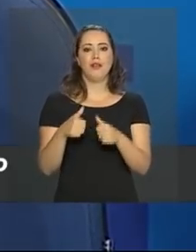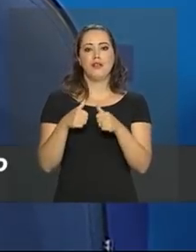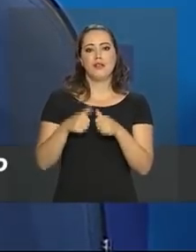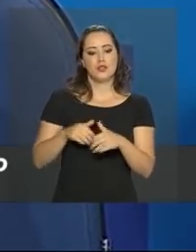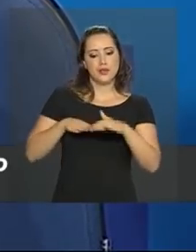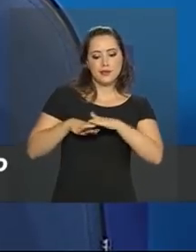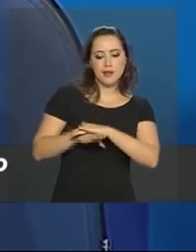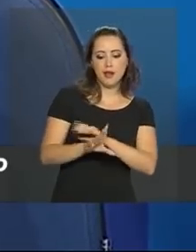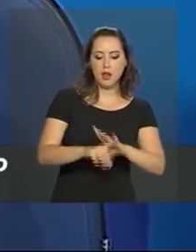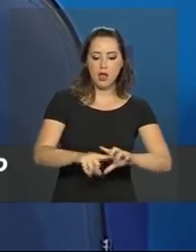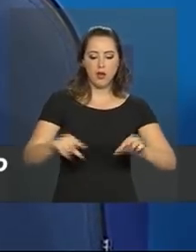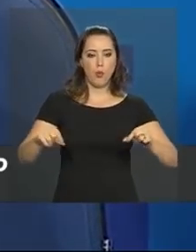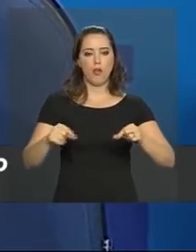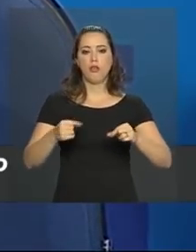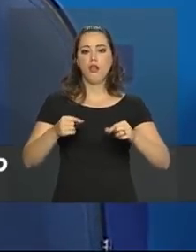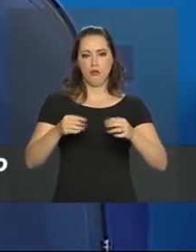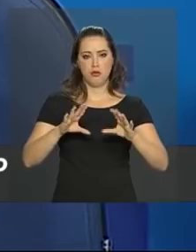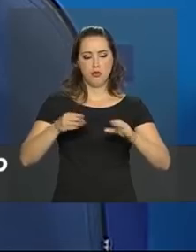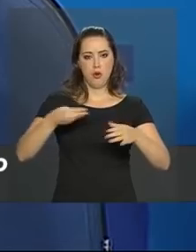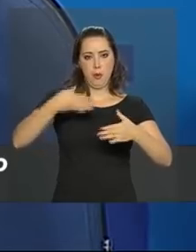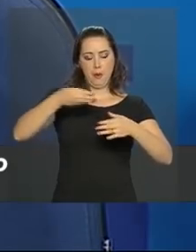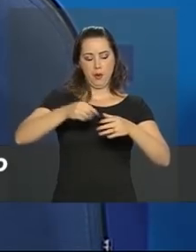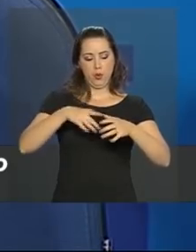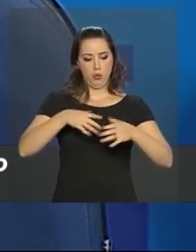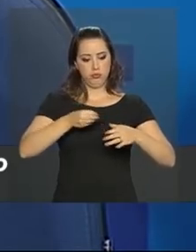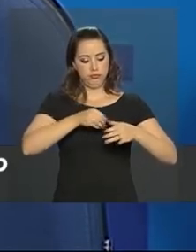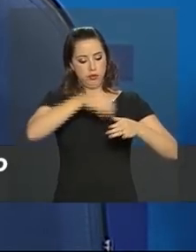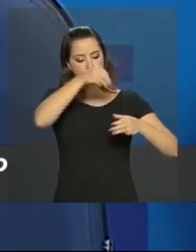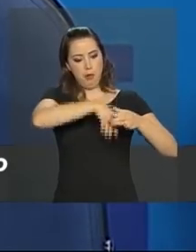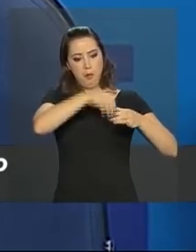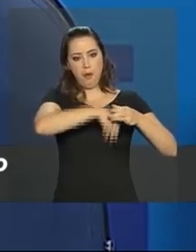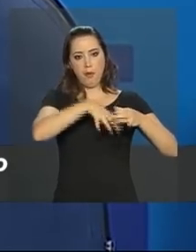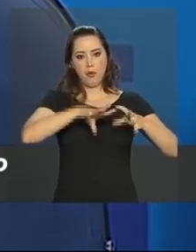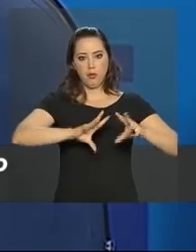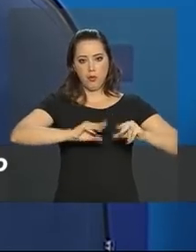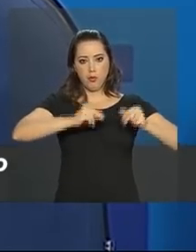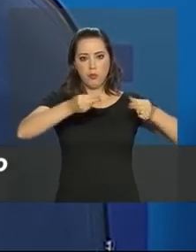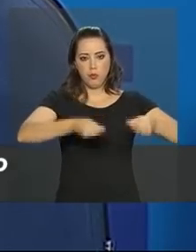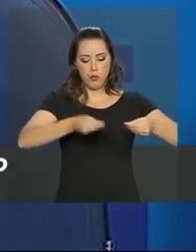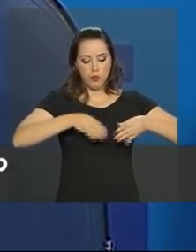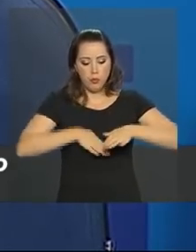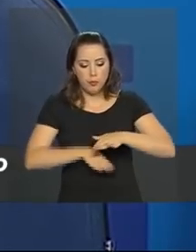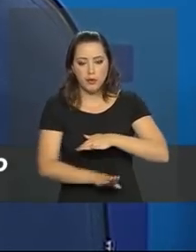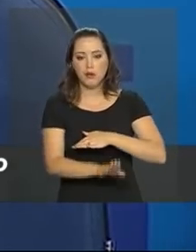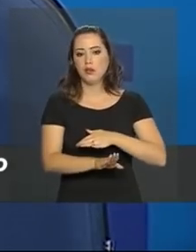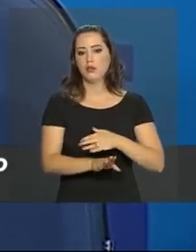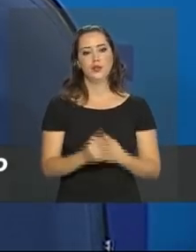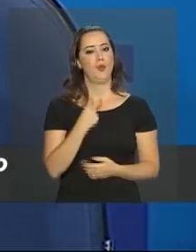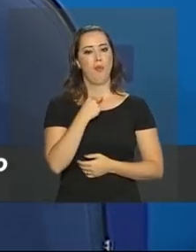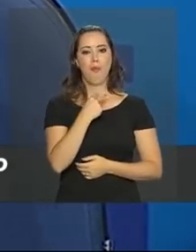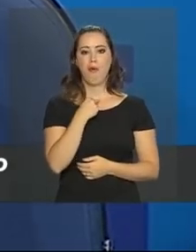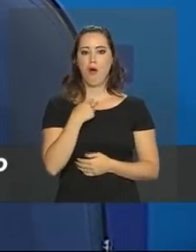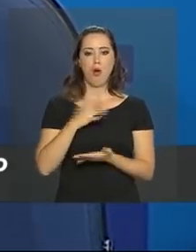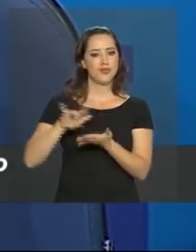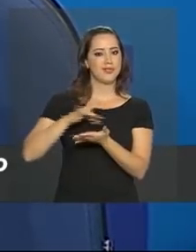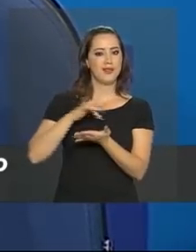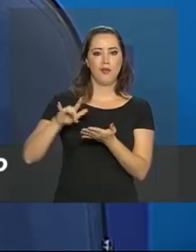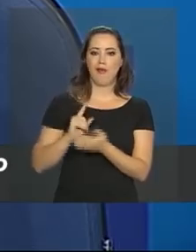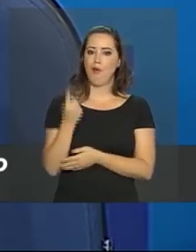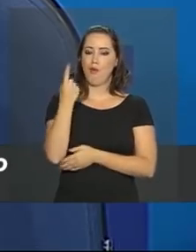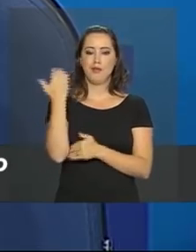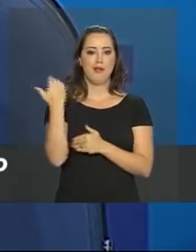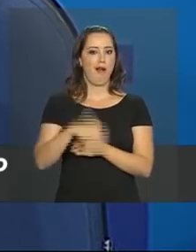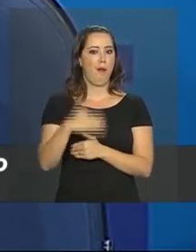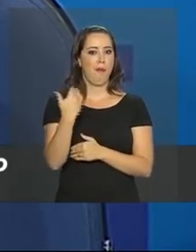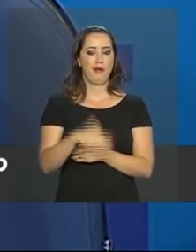guardado numa sacolinha com seus pertences portanto não leve o seu celular ou não leve esta única prova